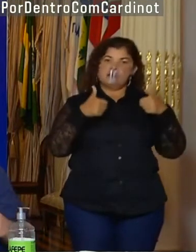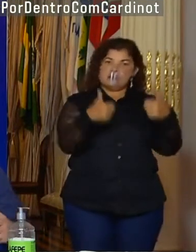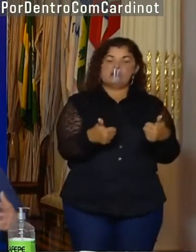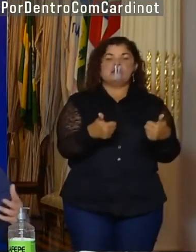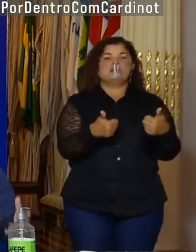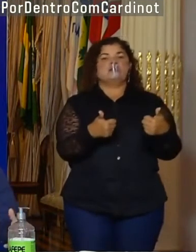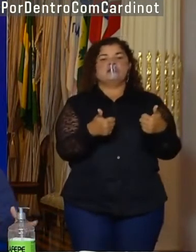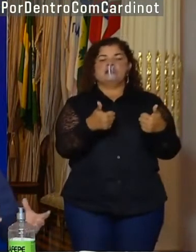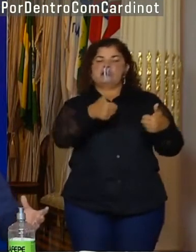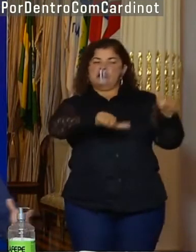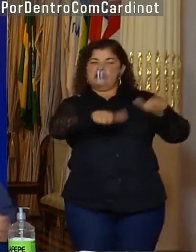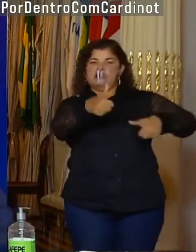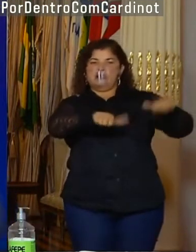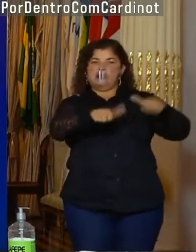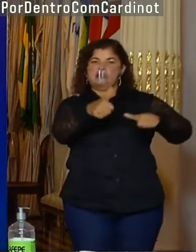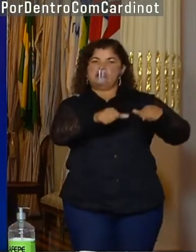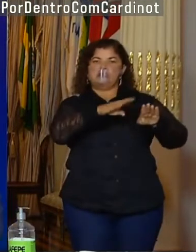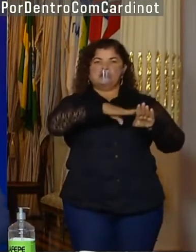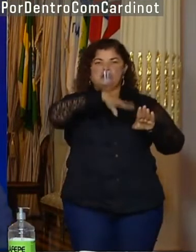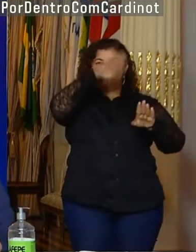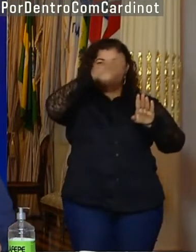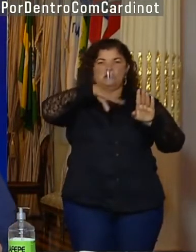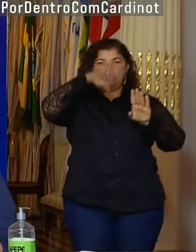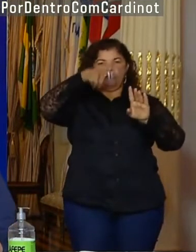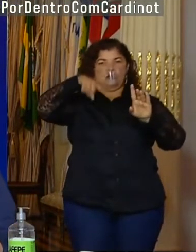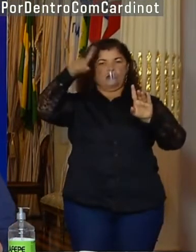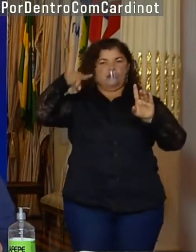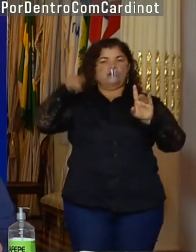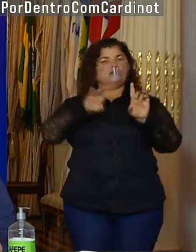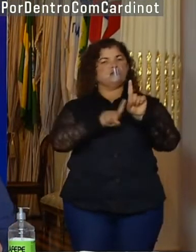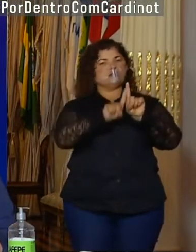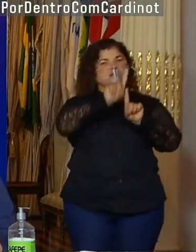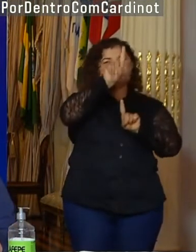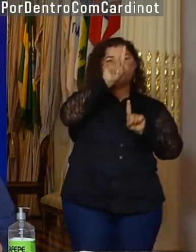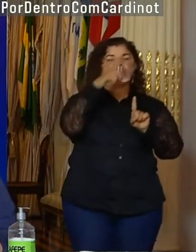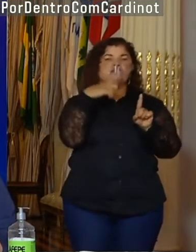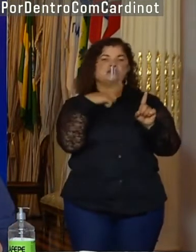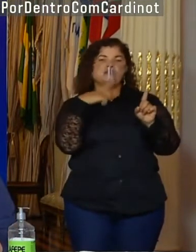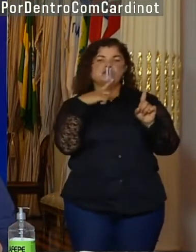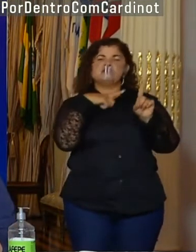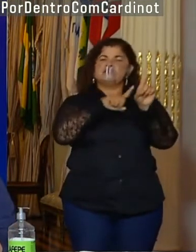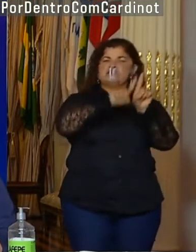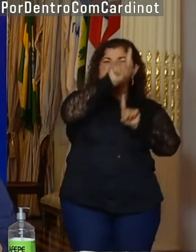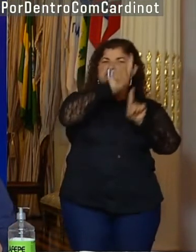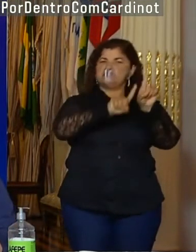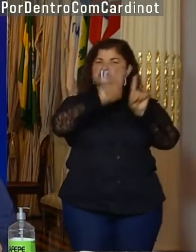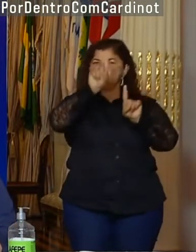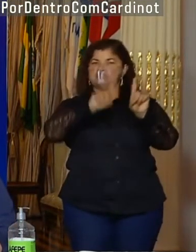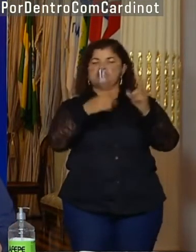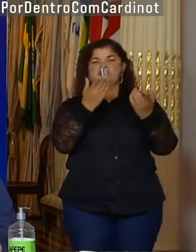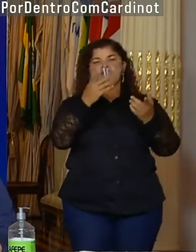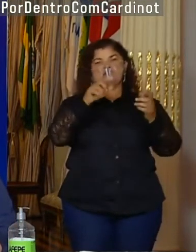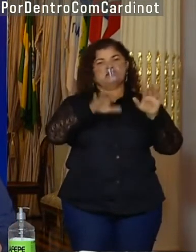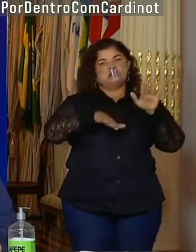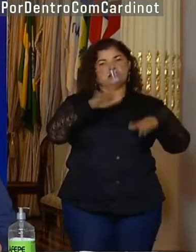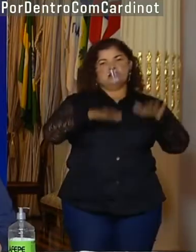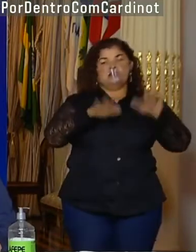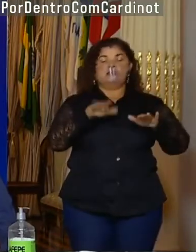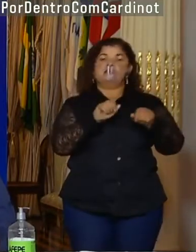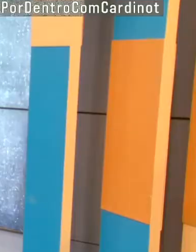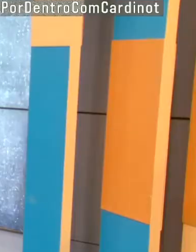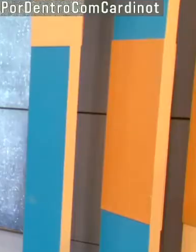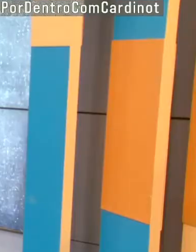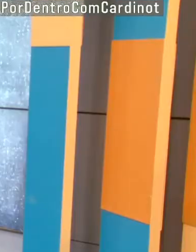da melhor análise, a curva, como ela está se dando, né, em relação à